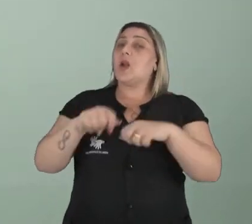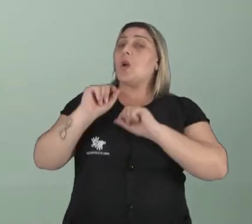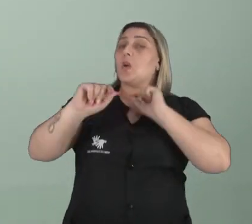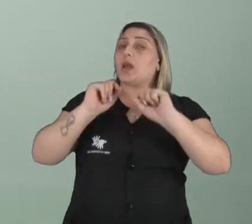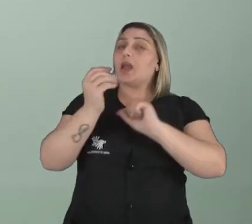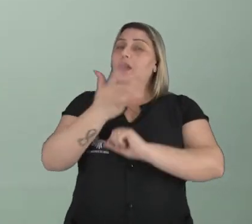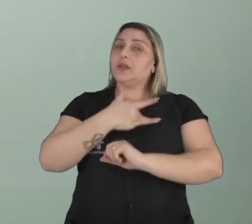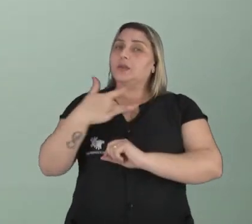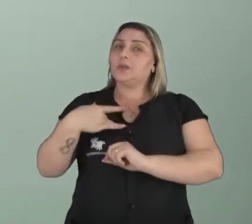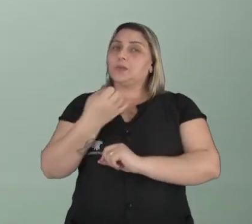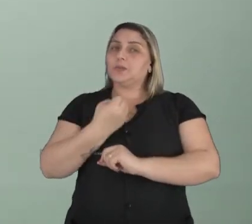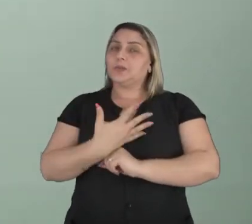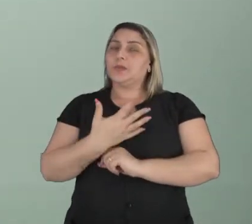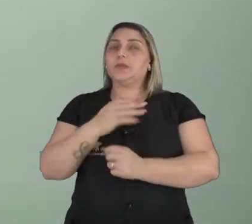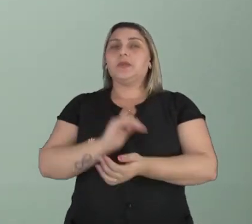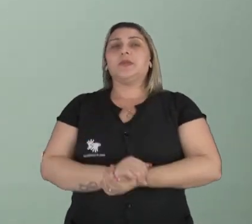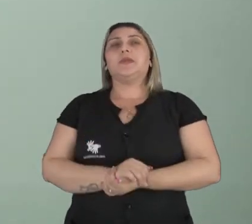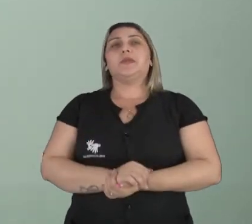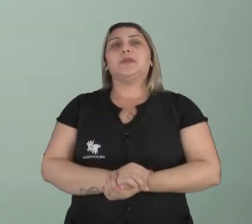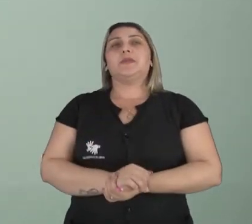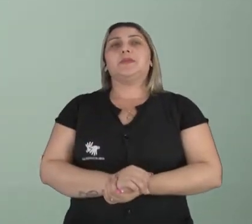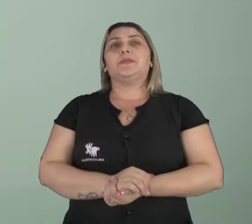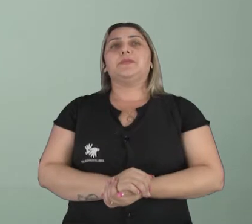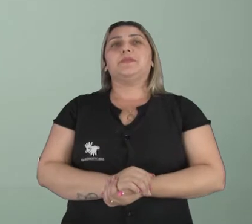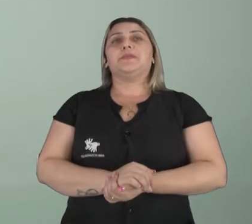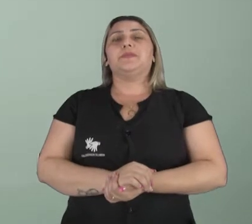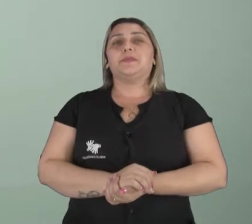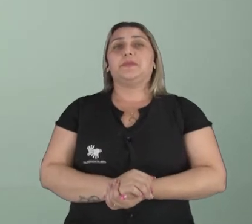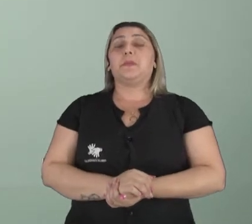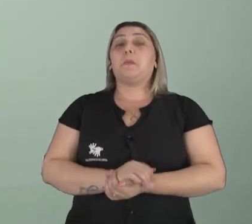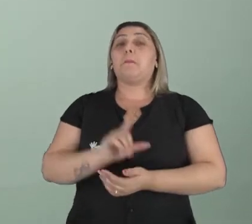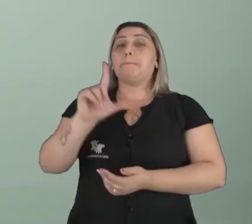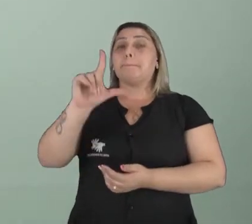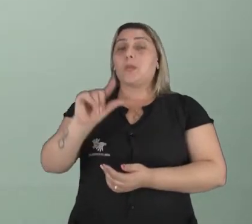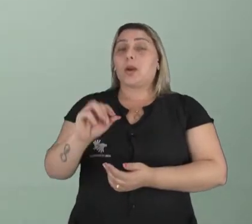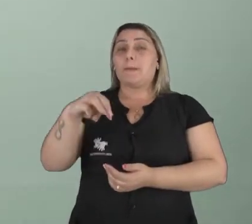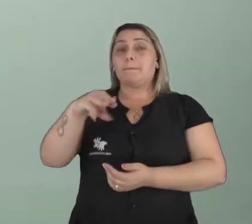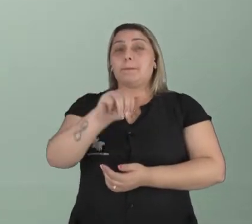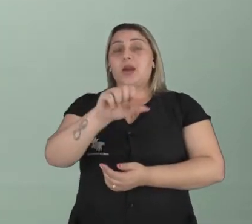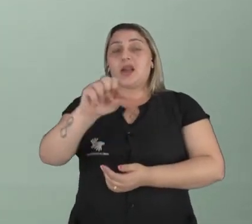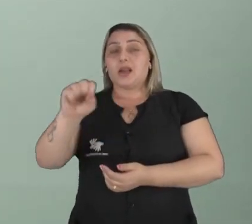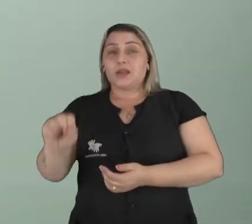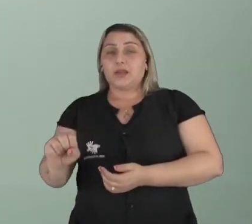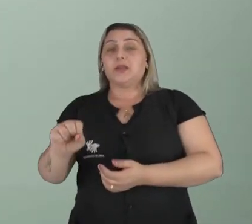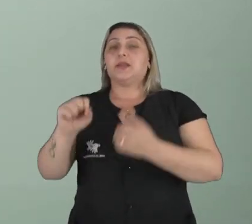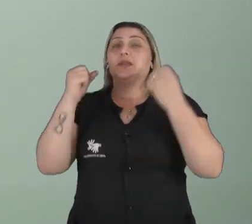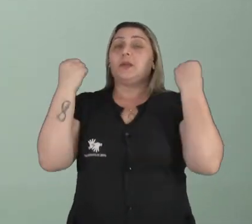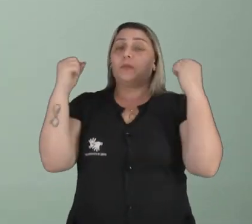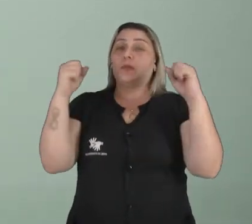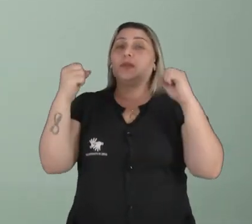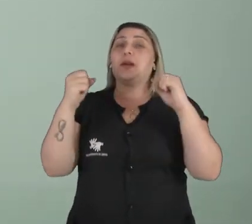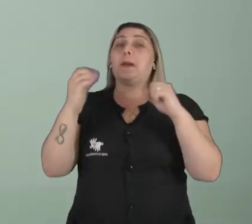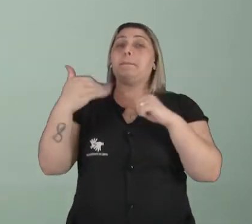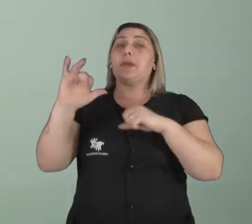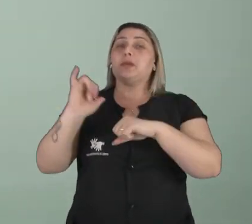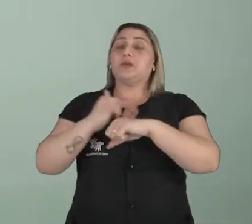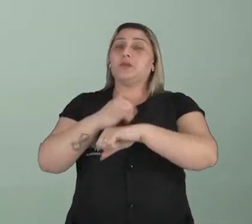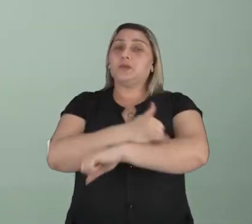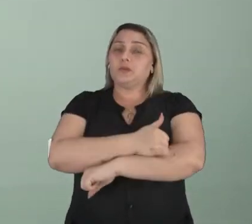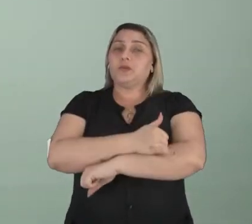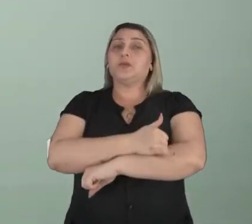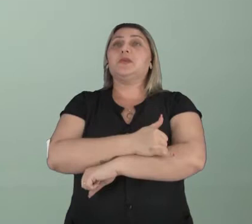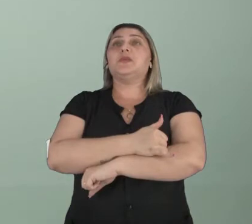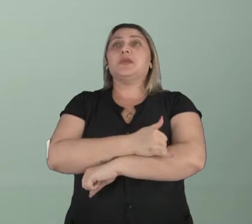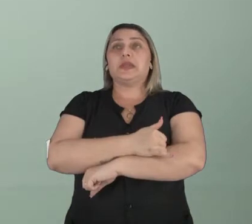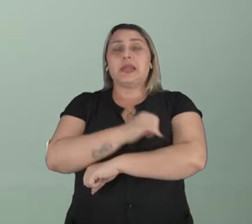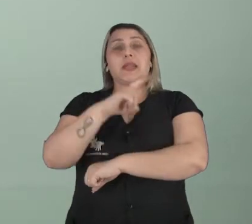isso para garantir o que a saúde então ele vai ser o indivíduo que vai ter menos massa muscular mais gordura e aí pode